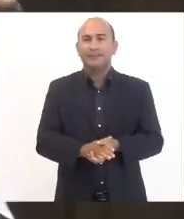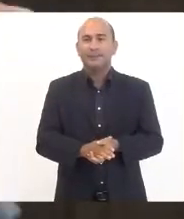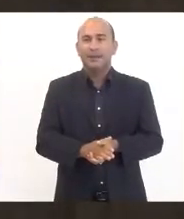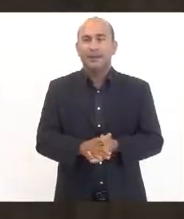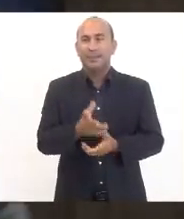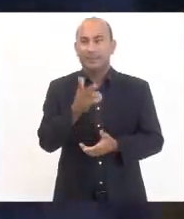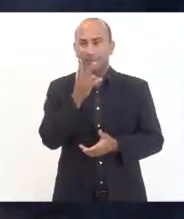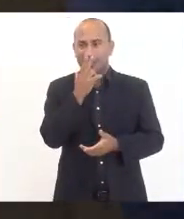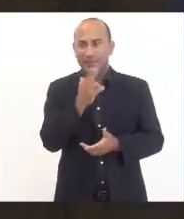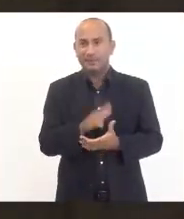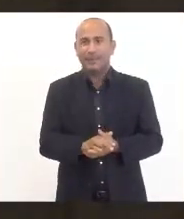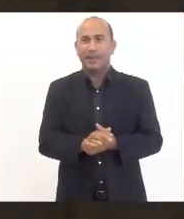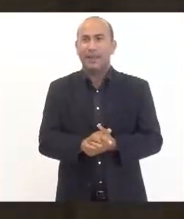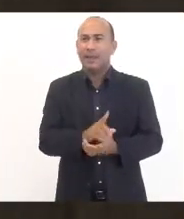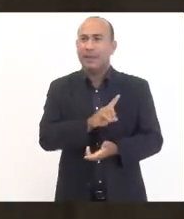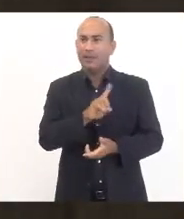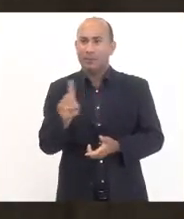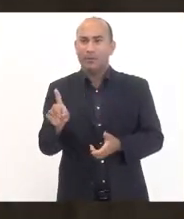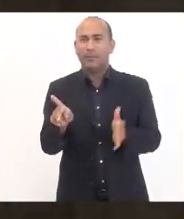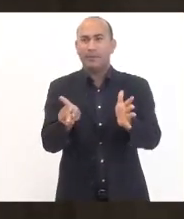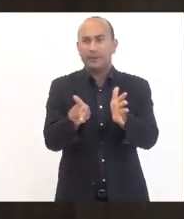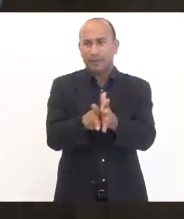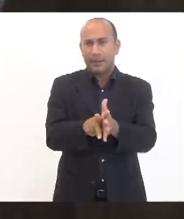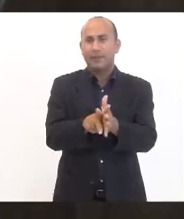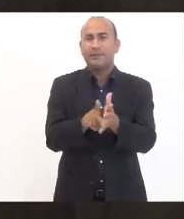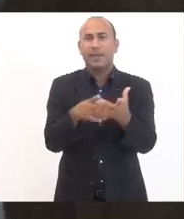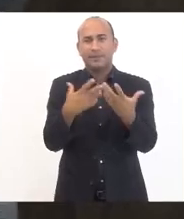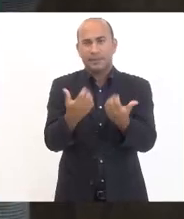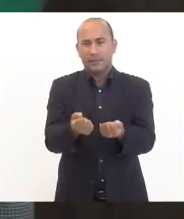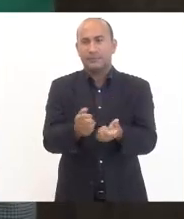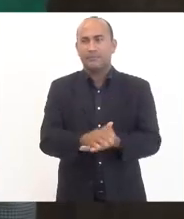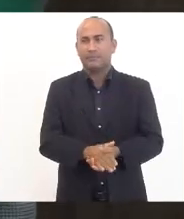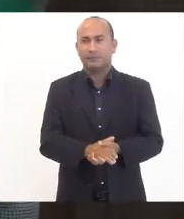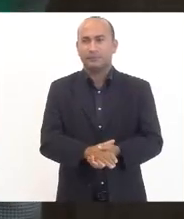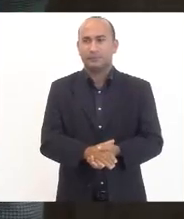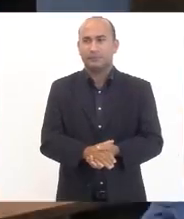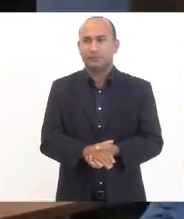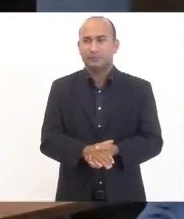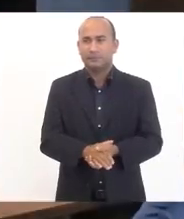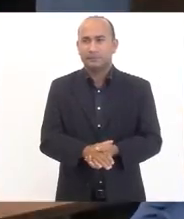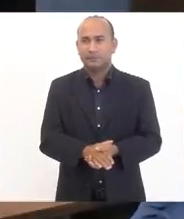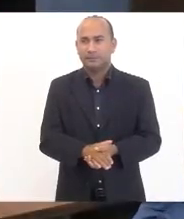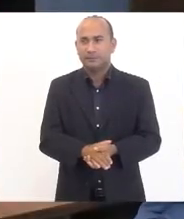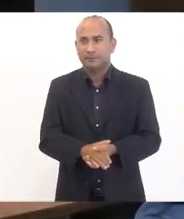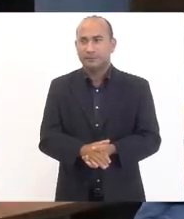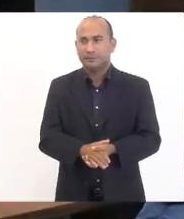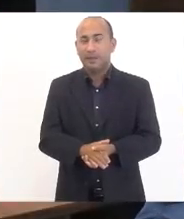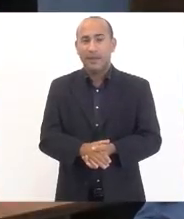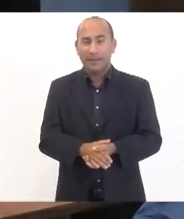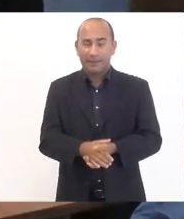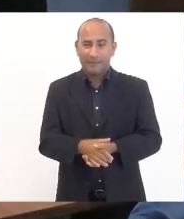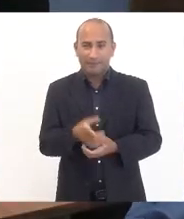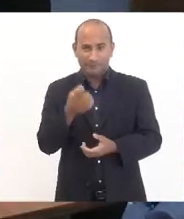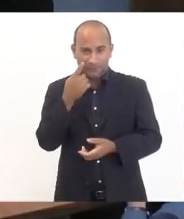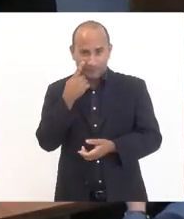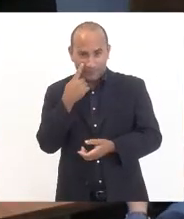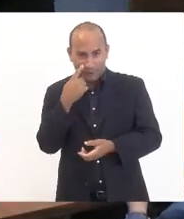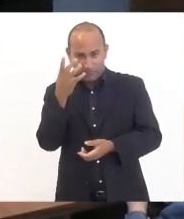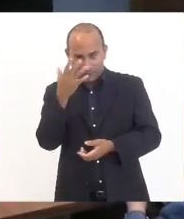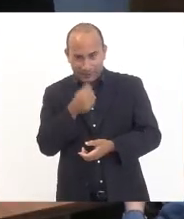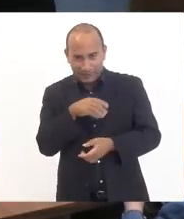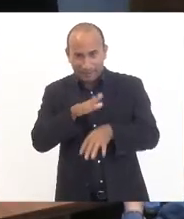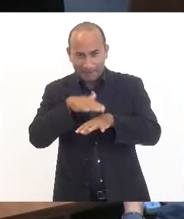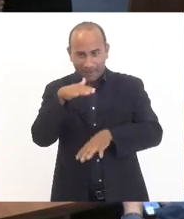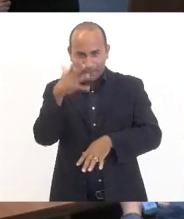presidente, no mérito, é favorável. Viu como é que ficou bonita? Mais bonita ainda